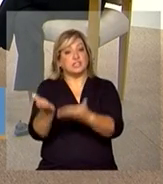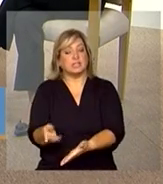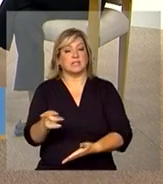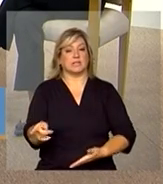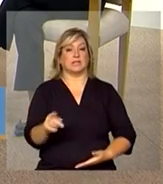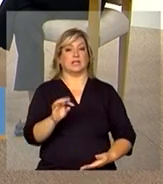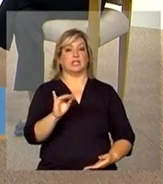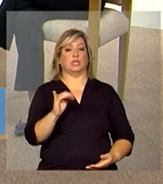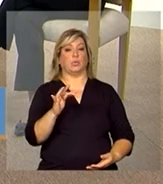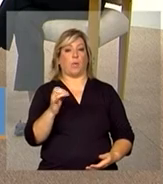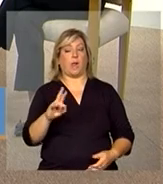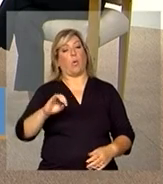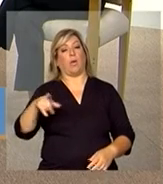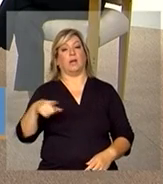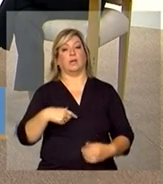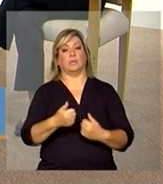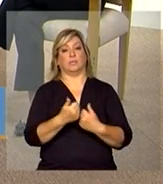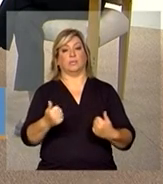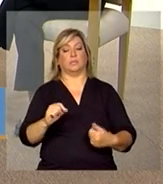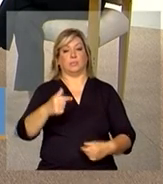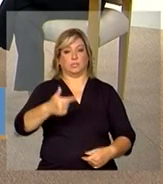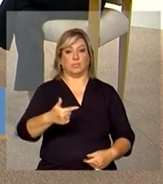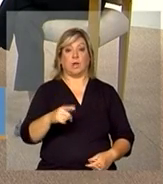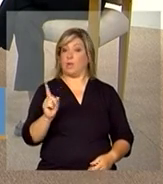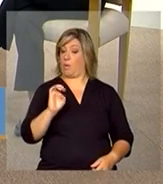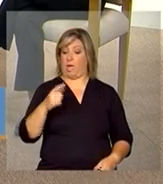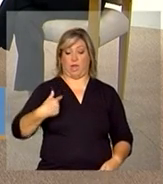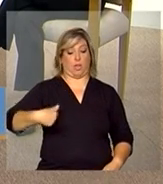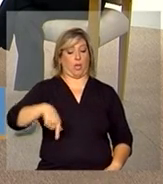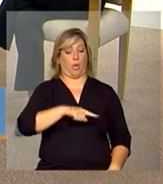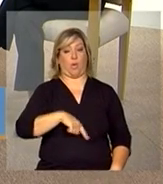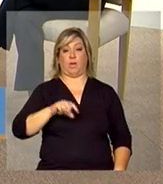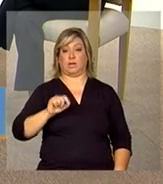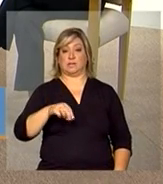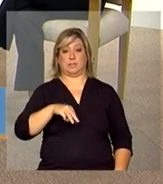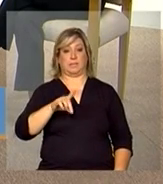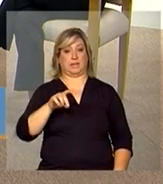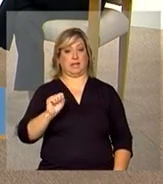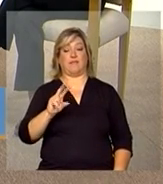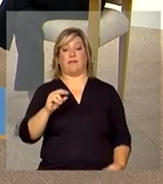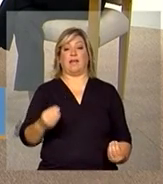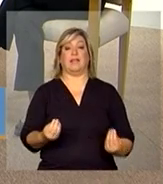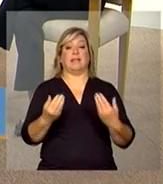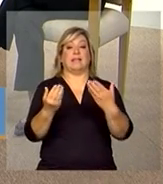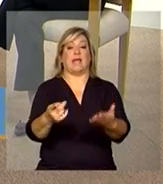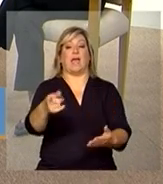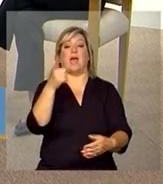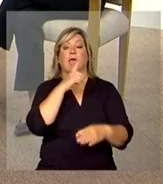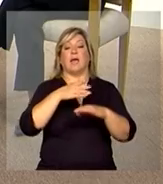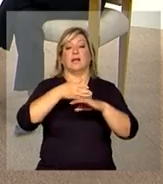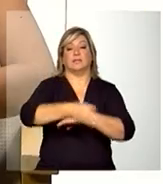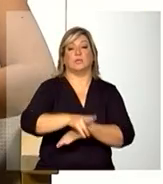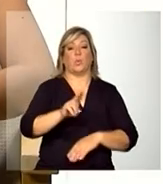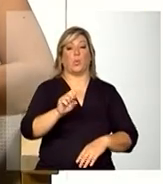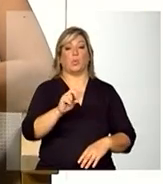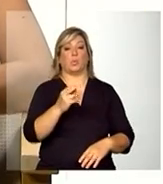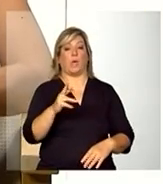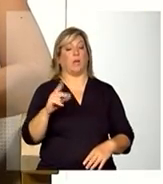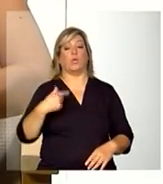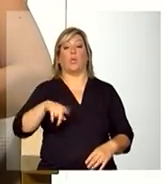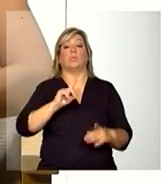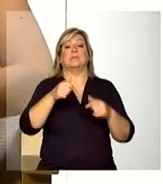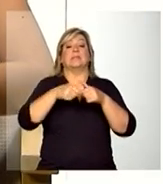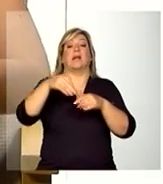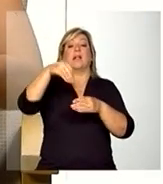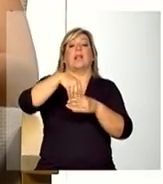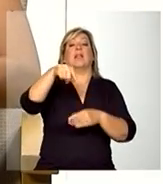e ao seu titular não somos nós do ministério que vamos dar acesso a um usuário pois nós não estamos lá e não sabemos